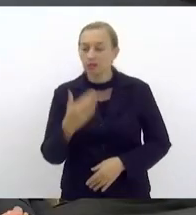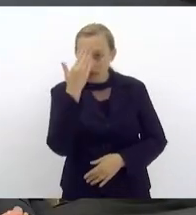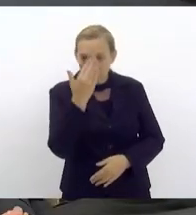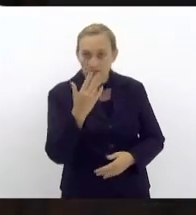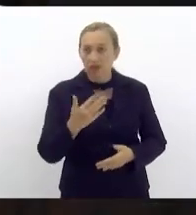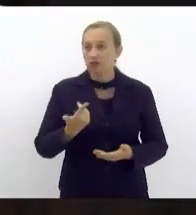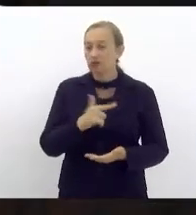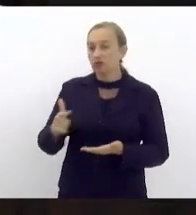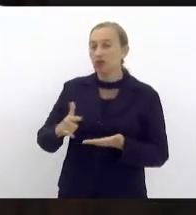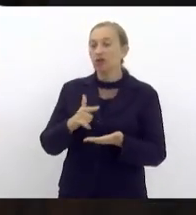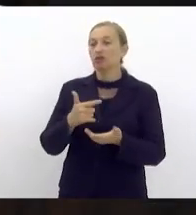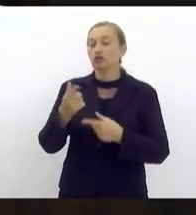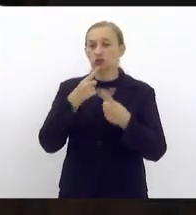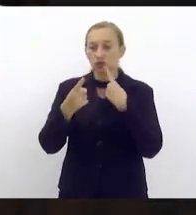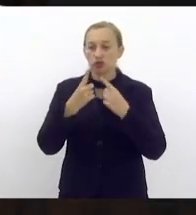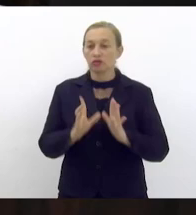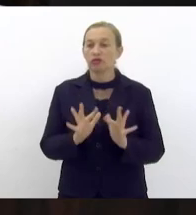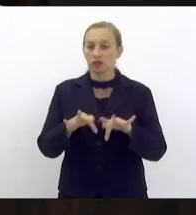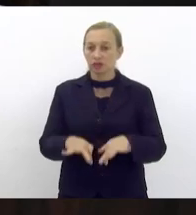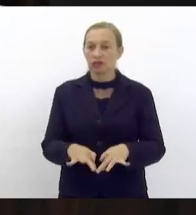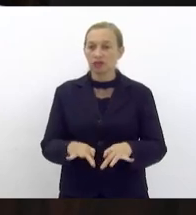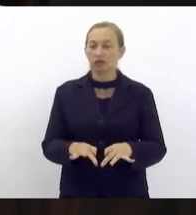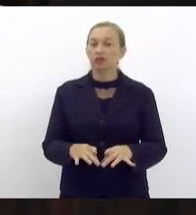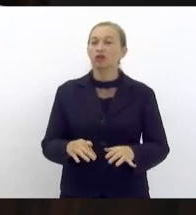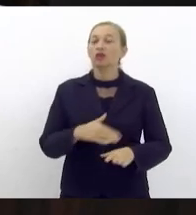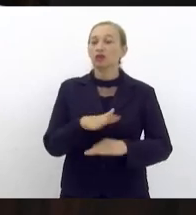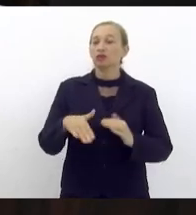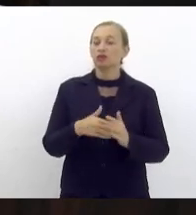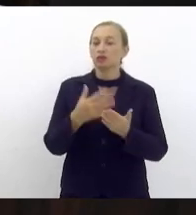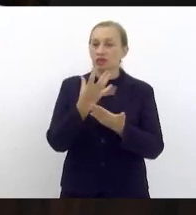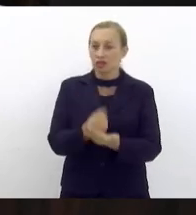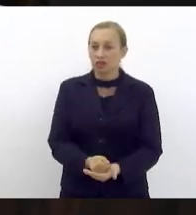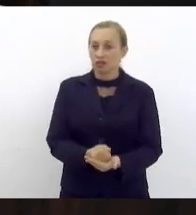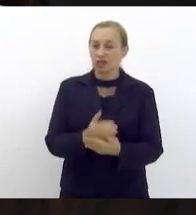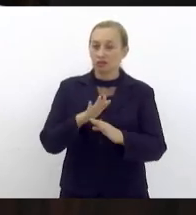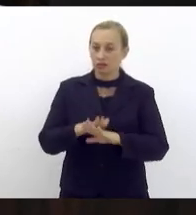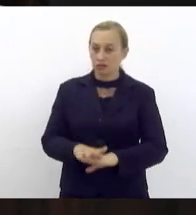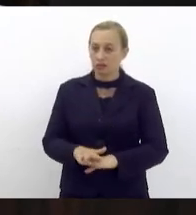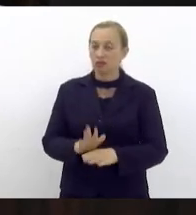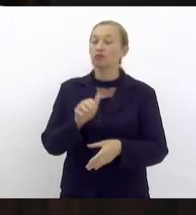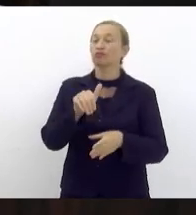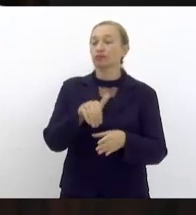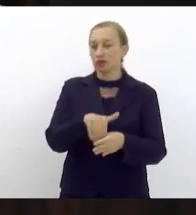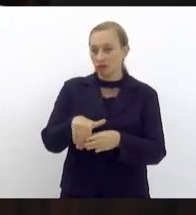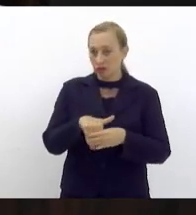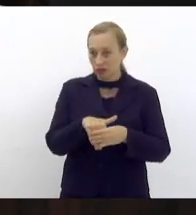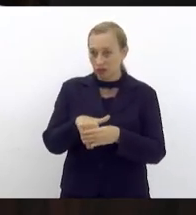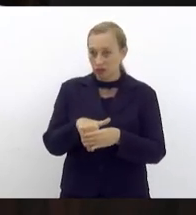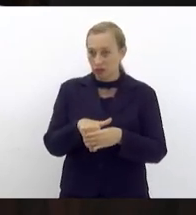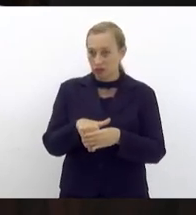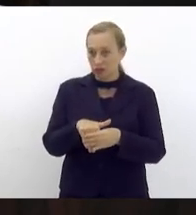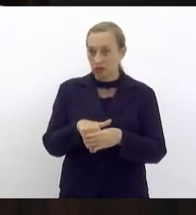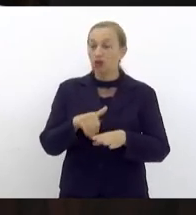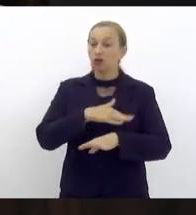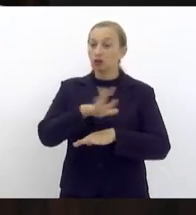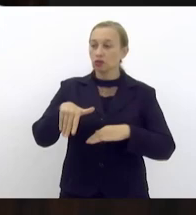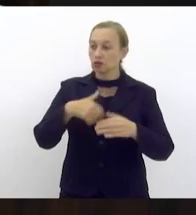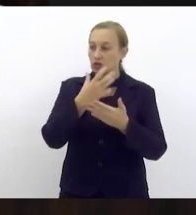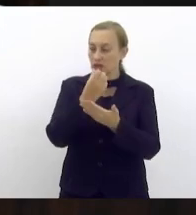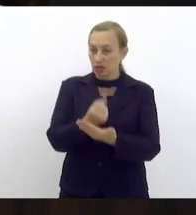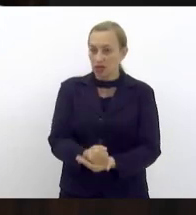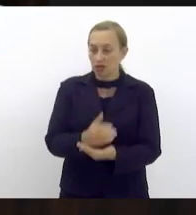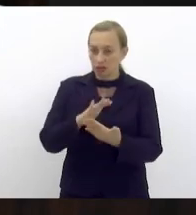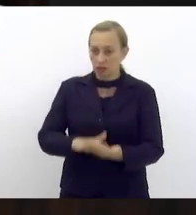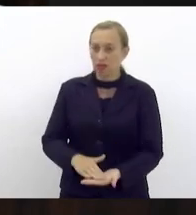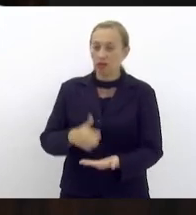não havendo mais Quem Queira discutir encerrar a discussão senhores que aprovam em votação senhores que aprovam